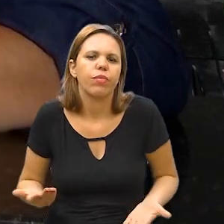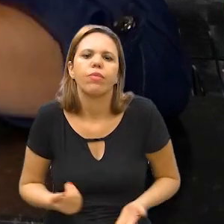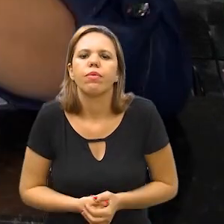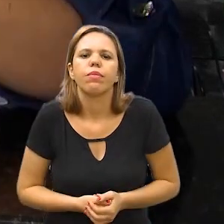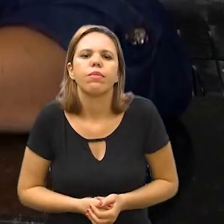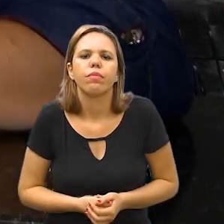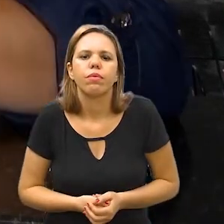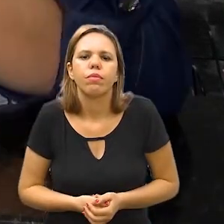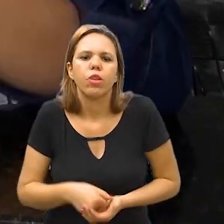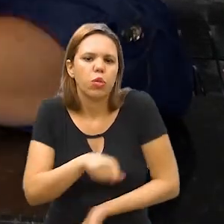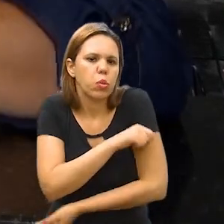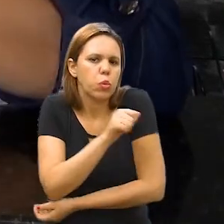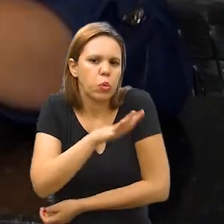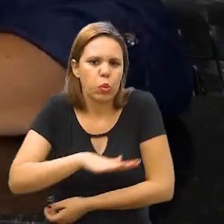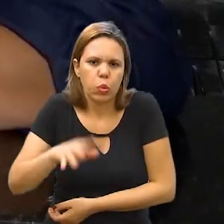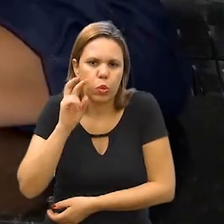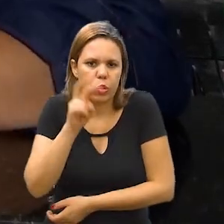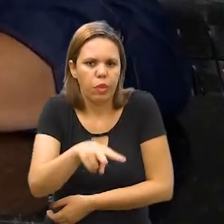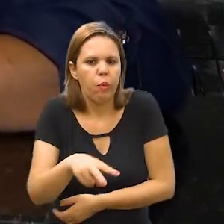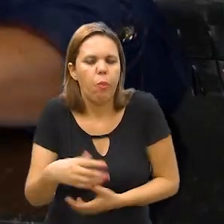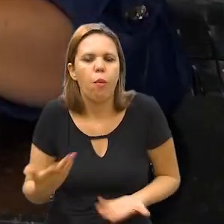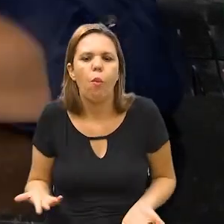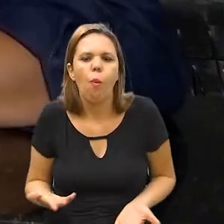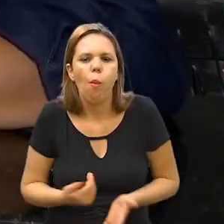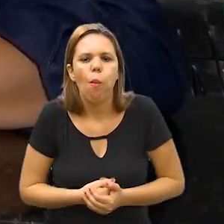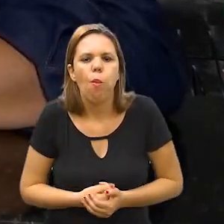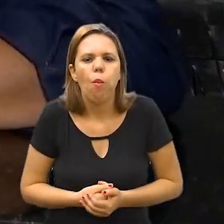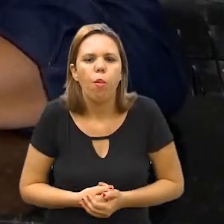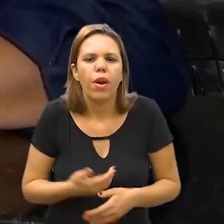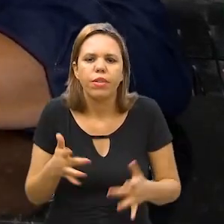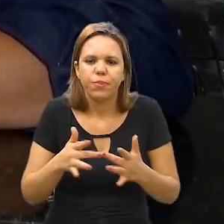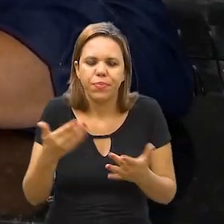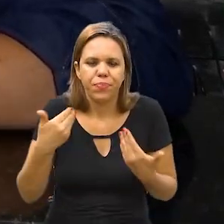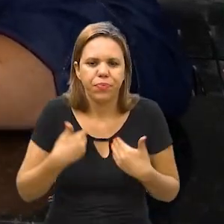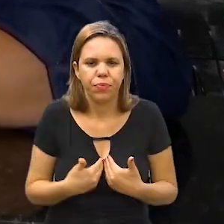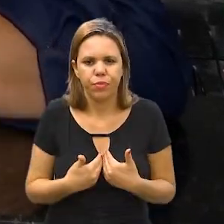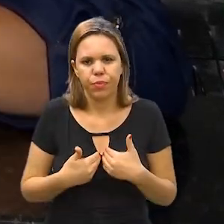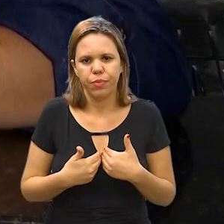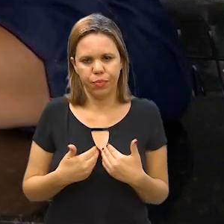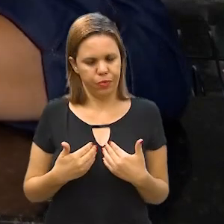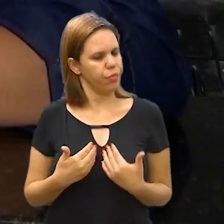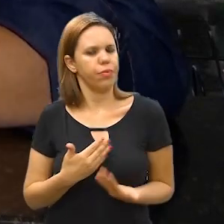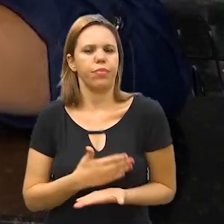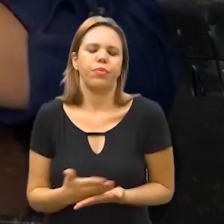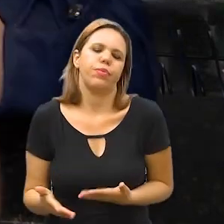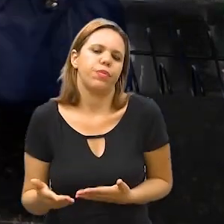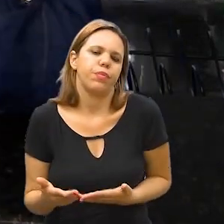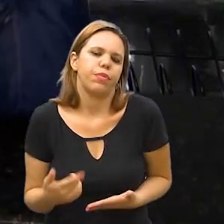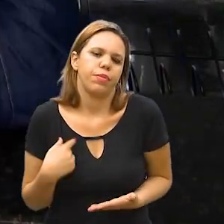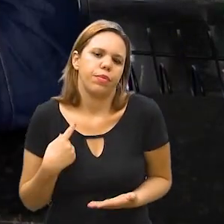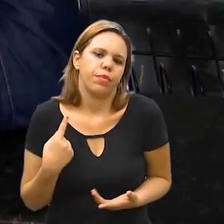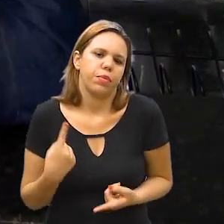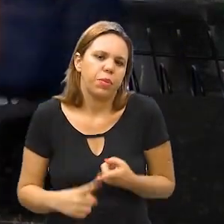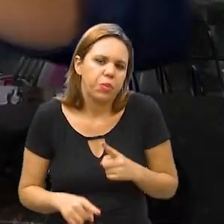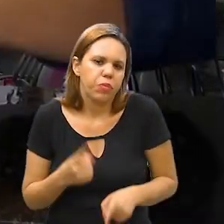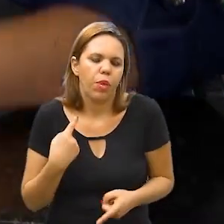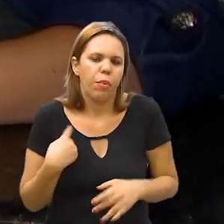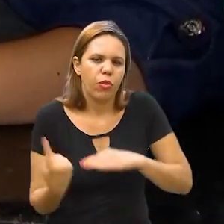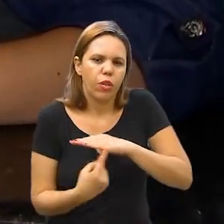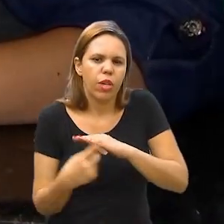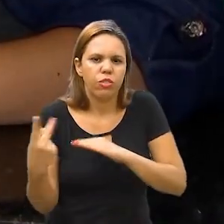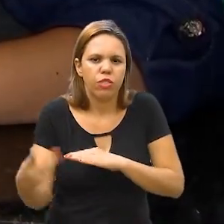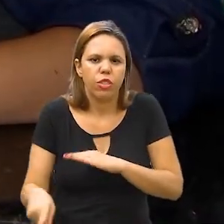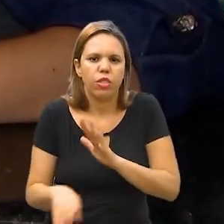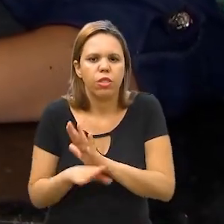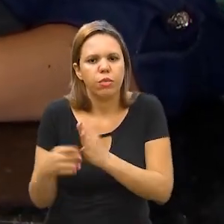E aí os alunos viram, né, e aí entravam em contato comigo e começou a fechar. Então, eu fechava os meus clientes, mais